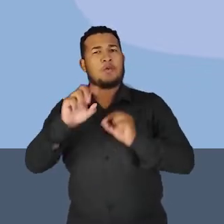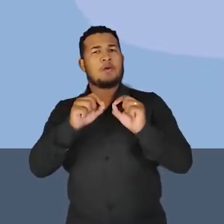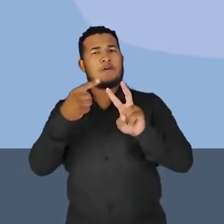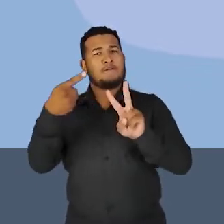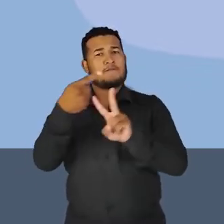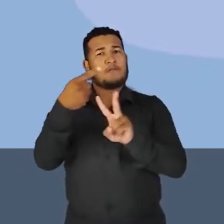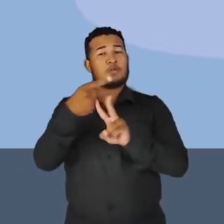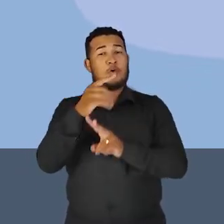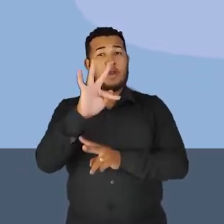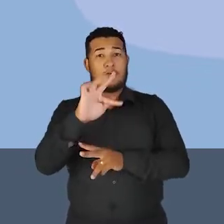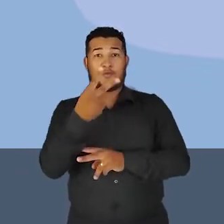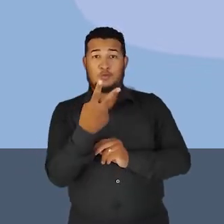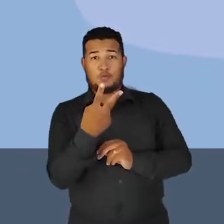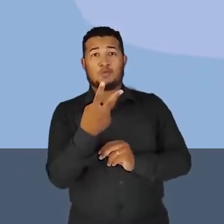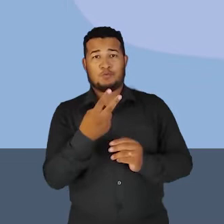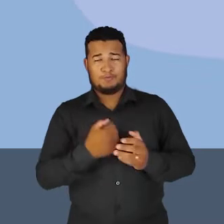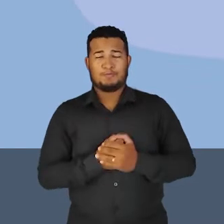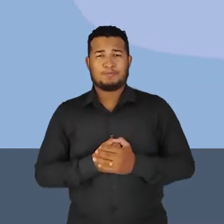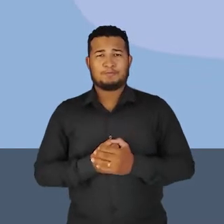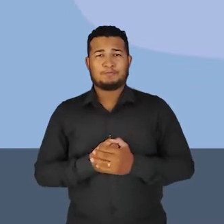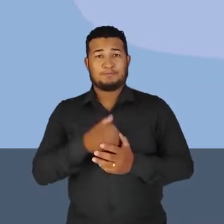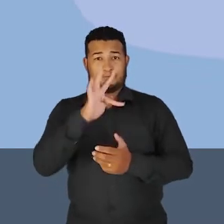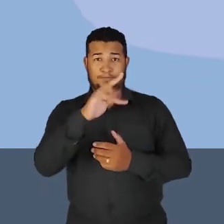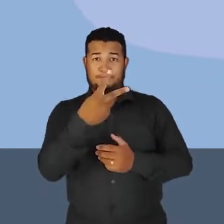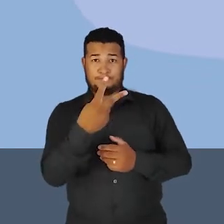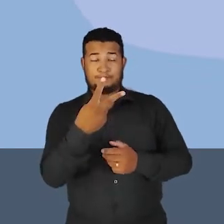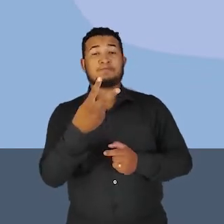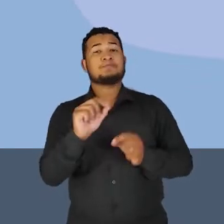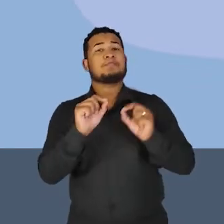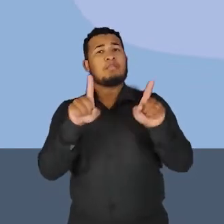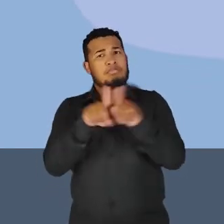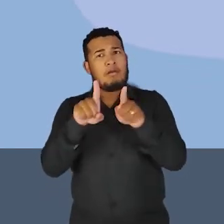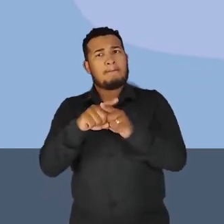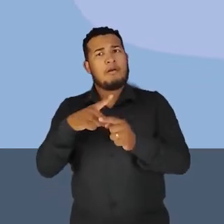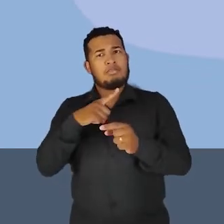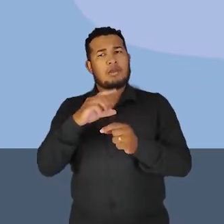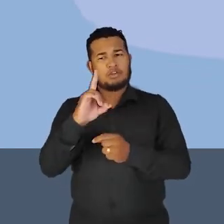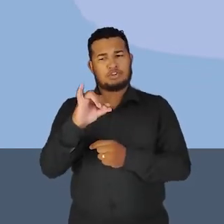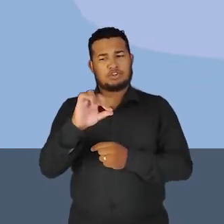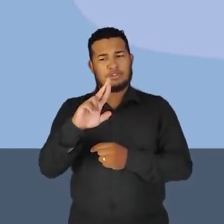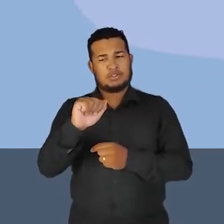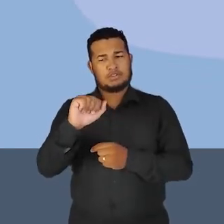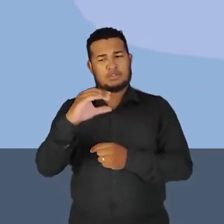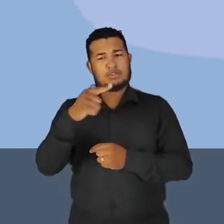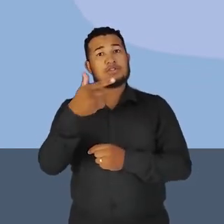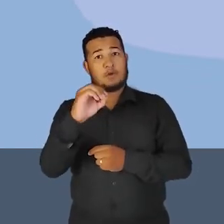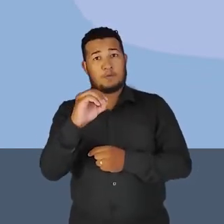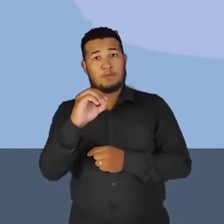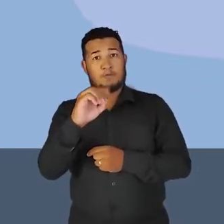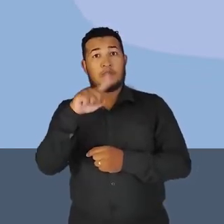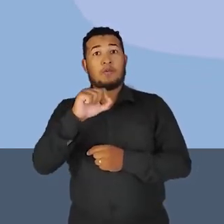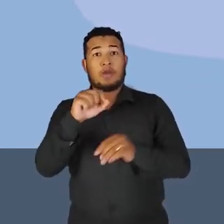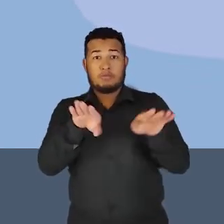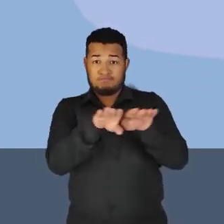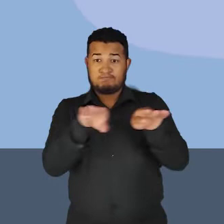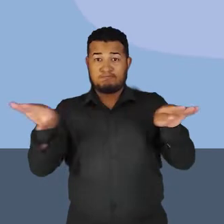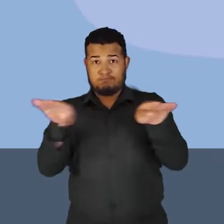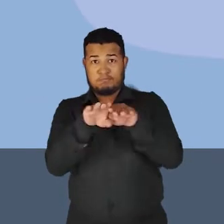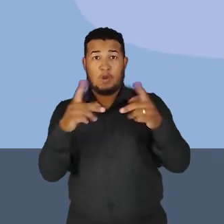vetor F2. O vetor F2, ele também tem uma direção. E a direção é